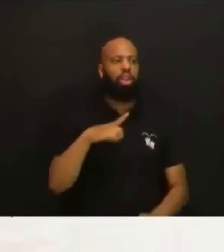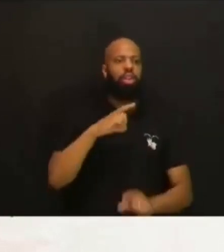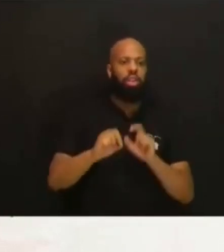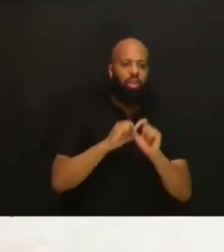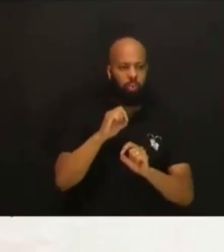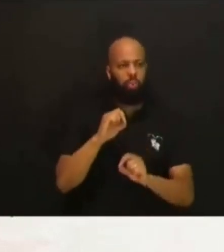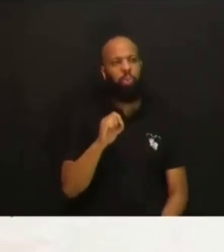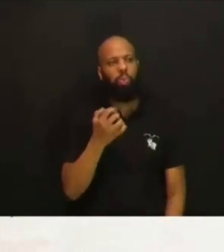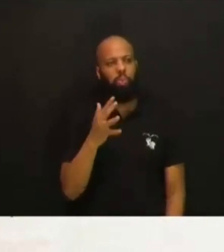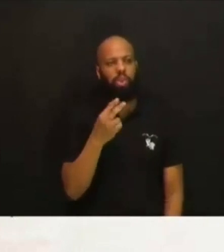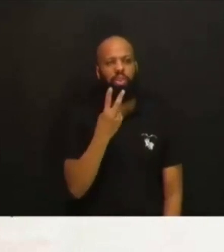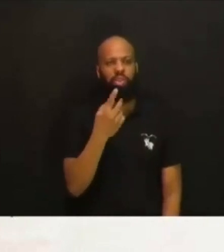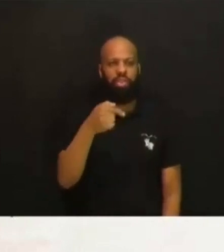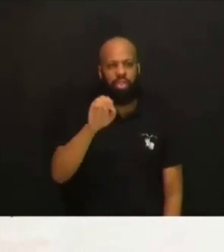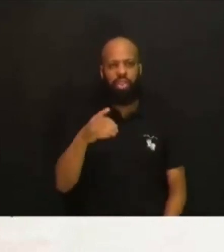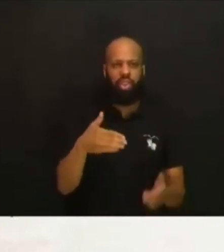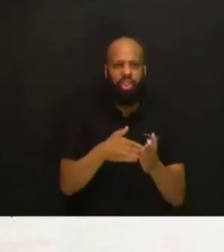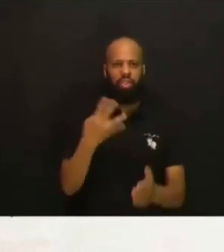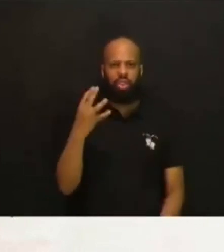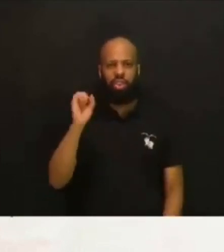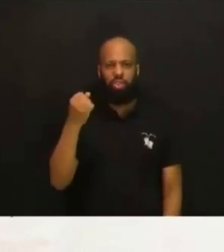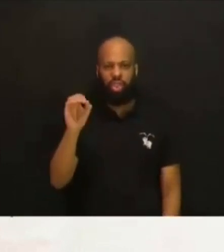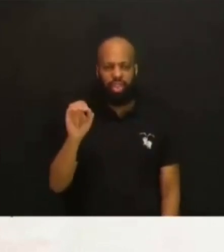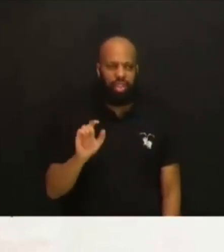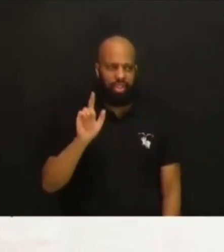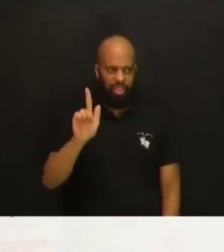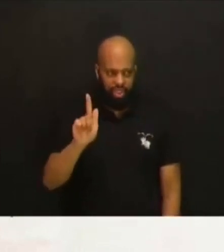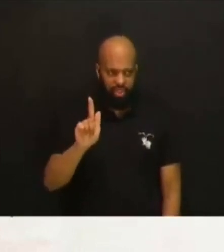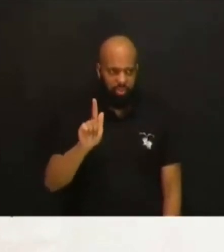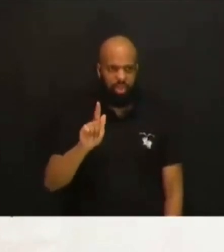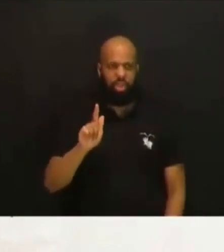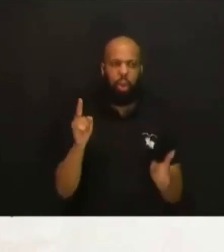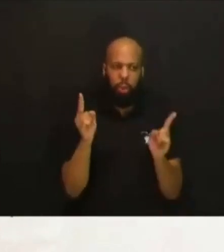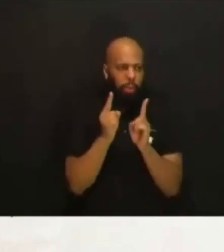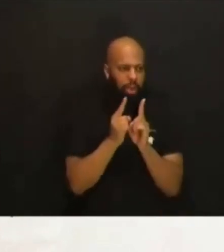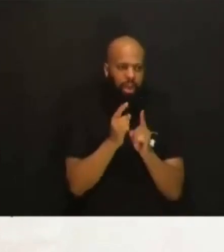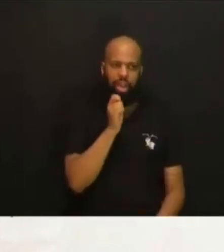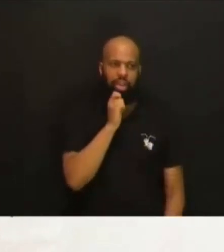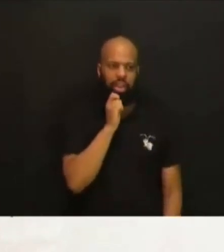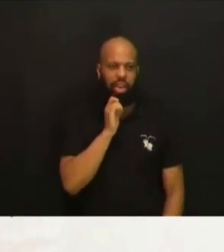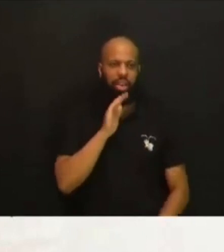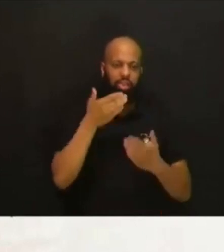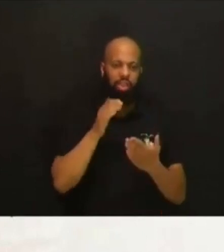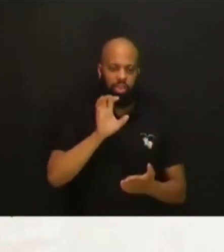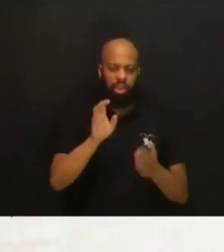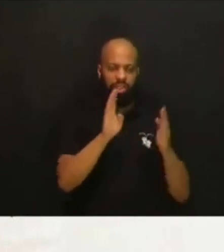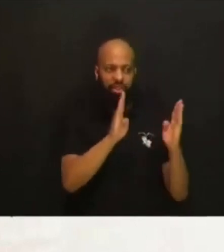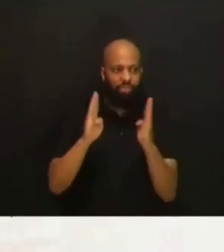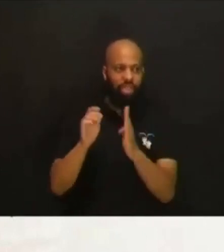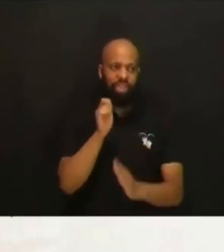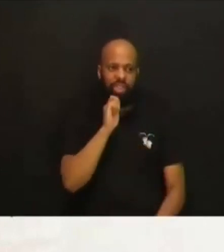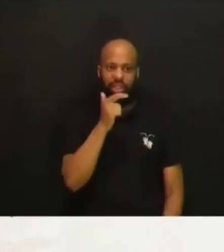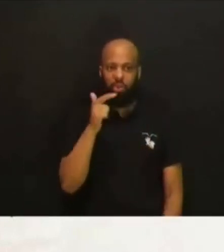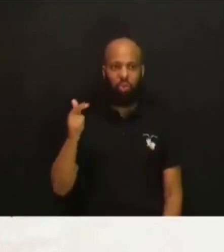de 270 a 480 gramas. Eles são muito pequenos, eles realmente, nessa fase, costumam não ter ainda meio